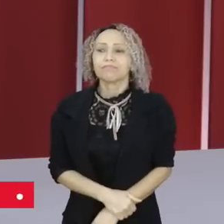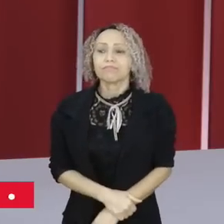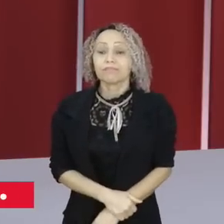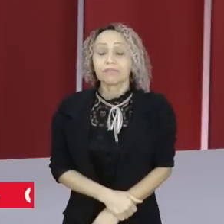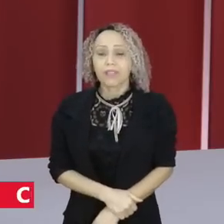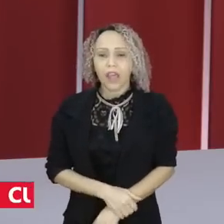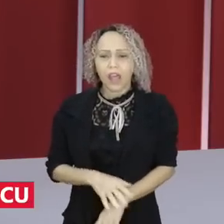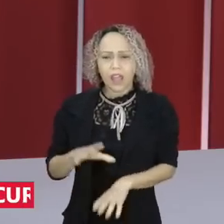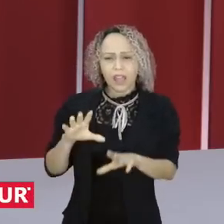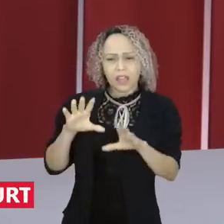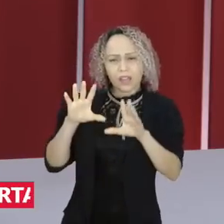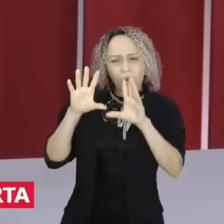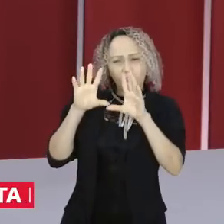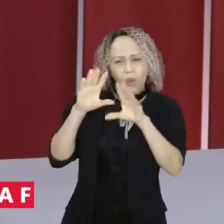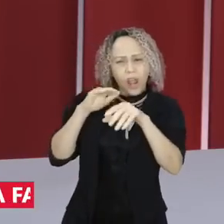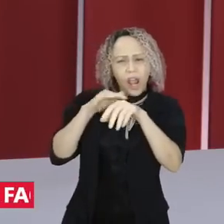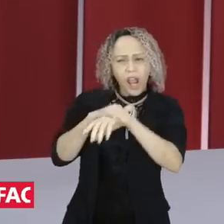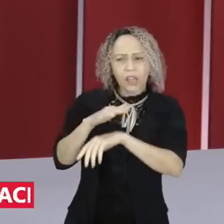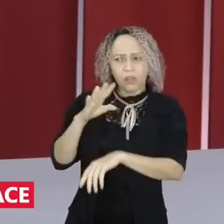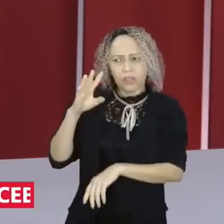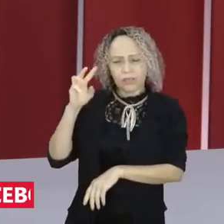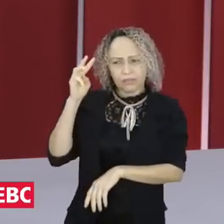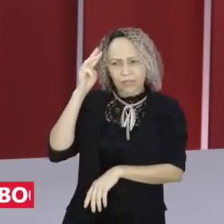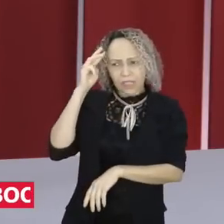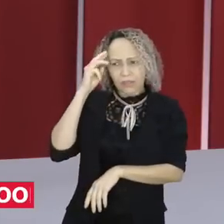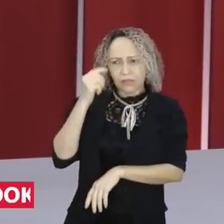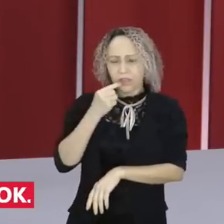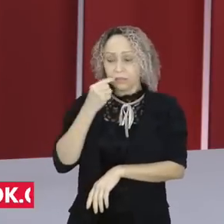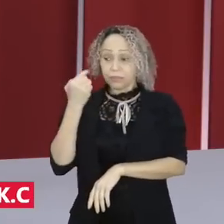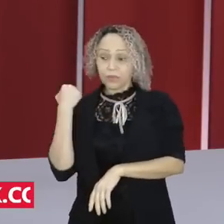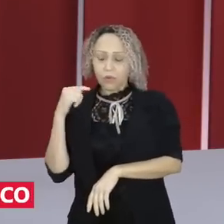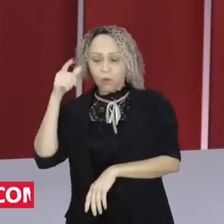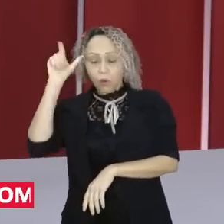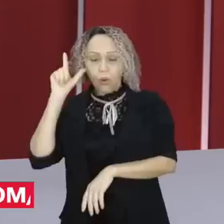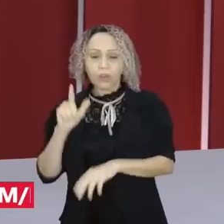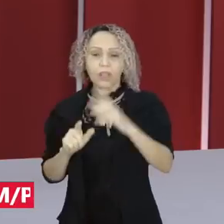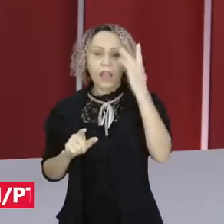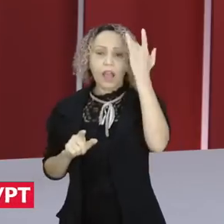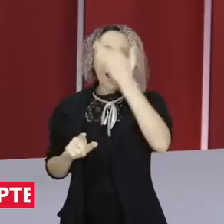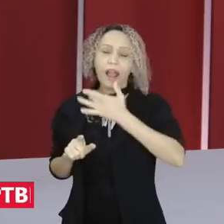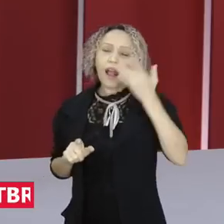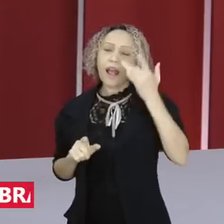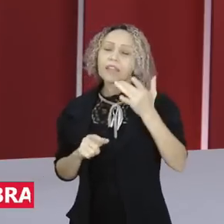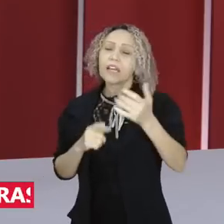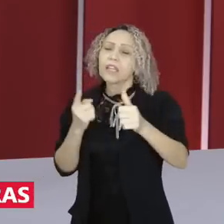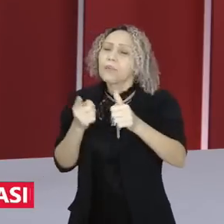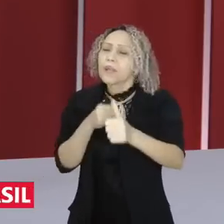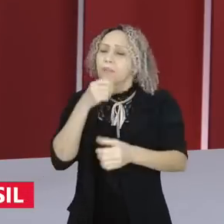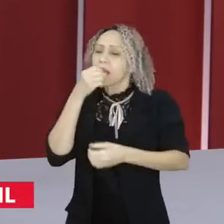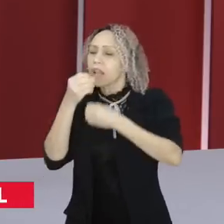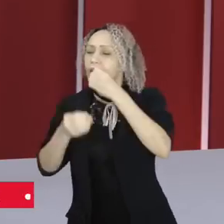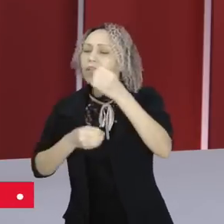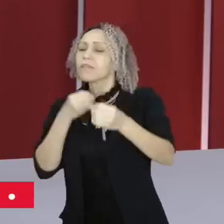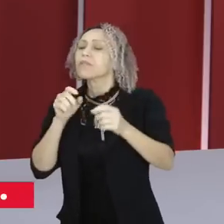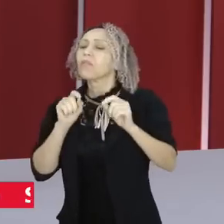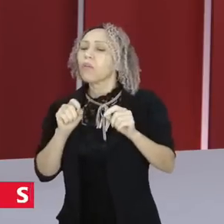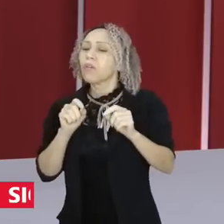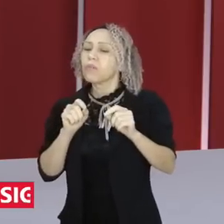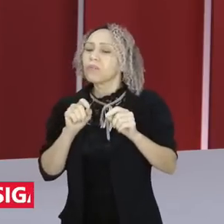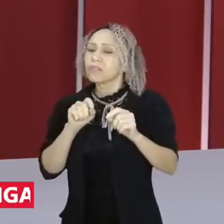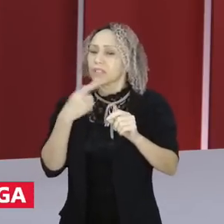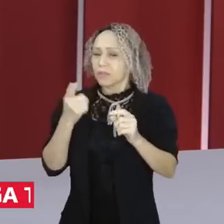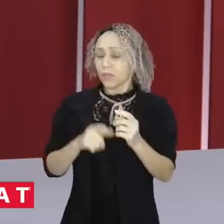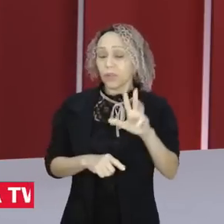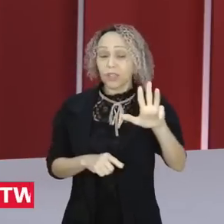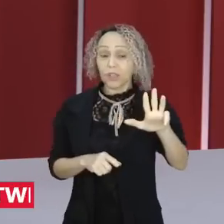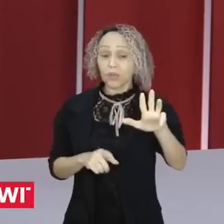Na noite desta terça-feira, Fernando Haddad concedeu a primeira entrevista coletiva após ter o nome formalizado como futuro ministro